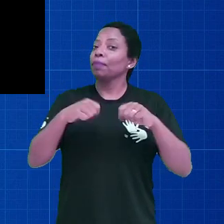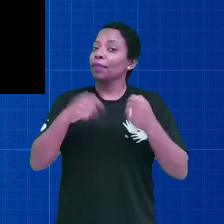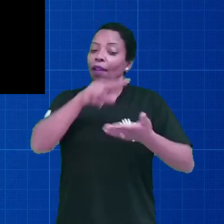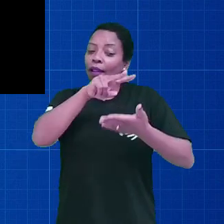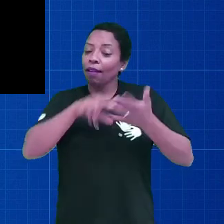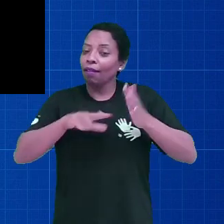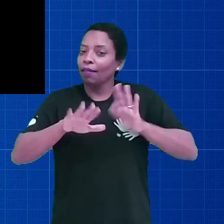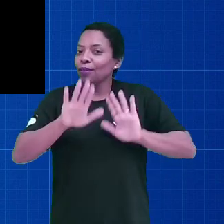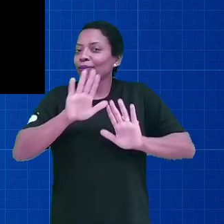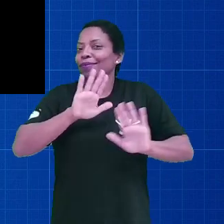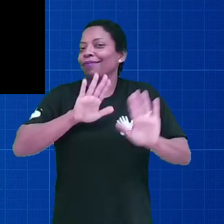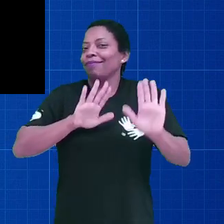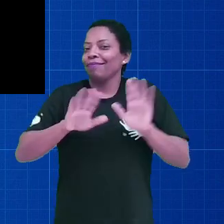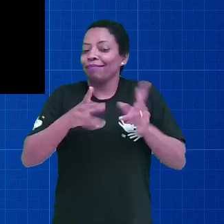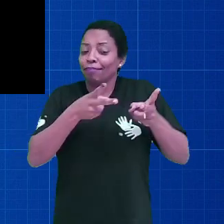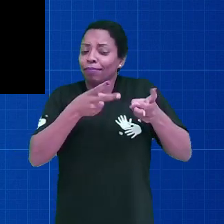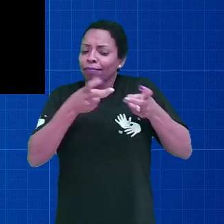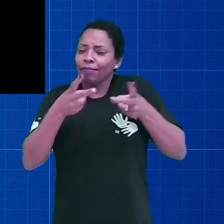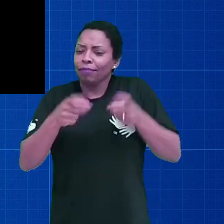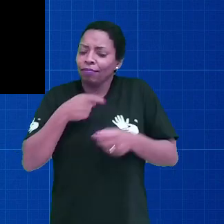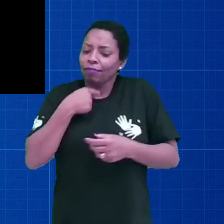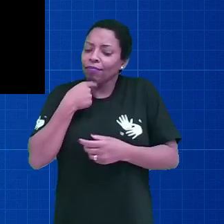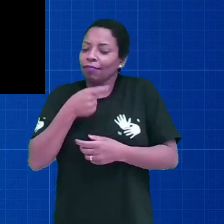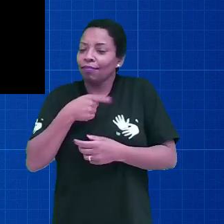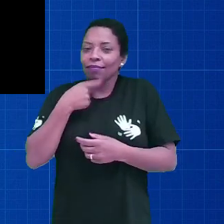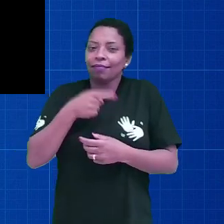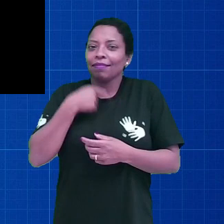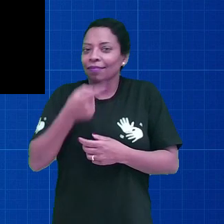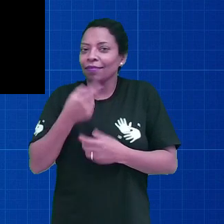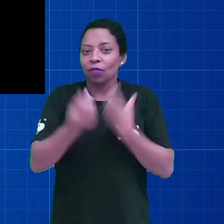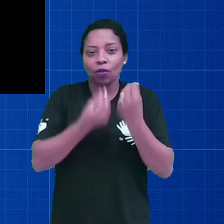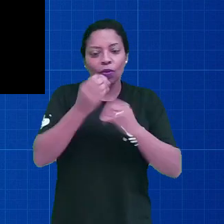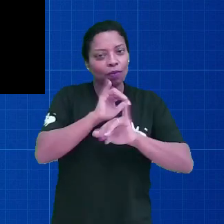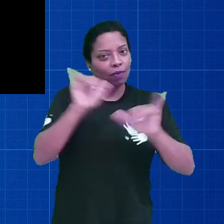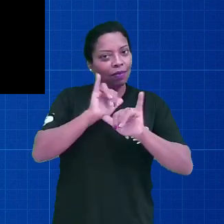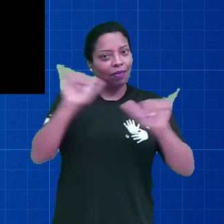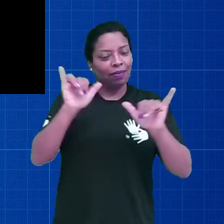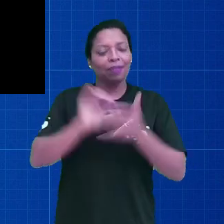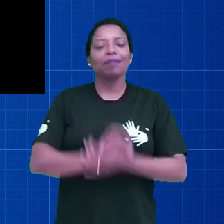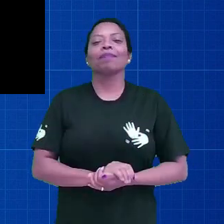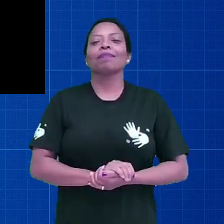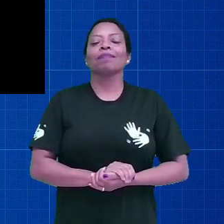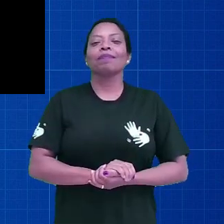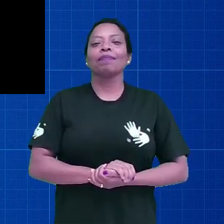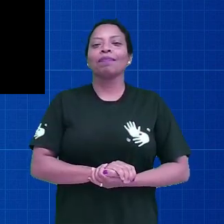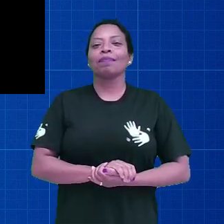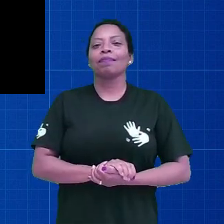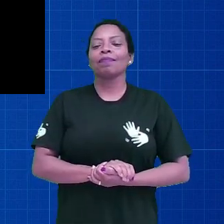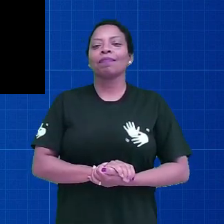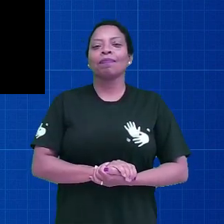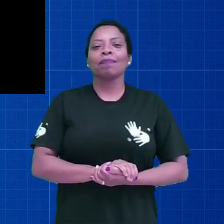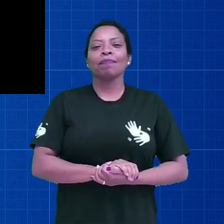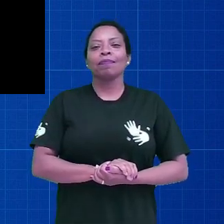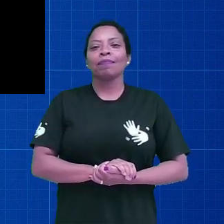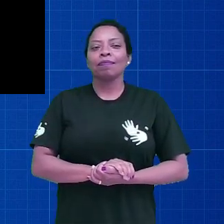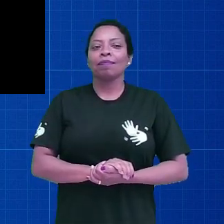muito cuidado quando as notícias elas têm esse viés. Então, notem